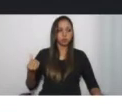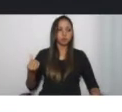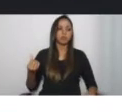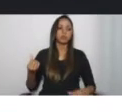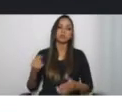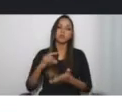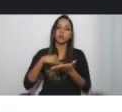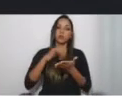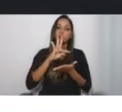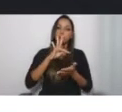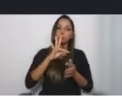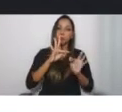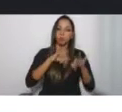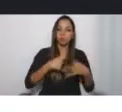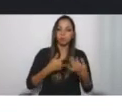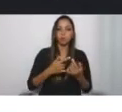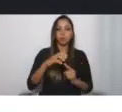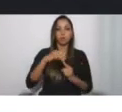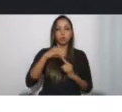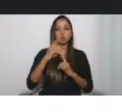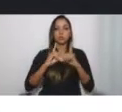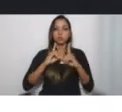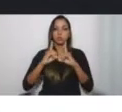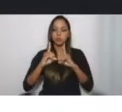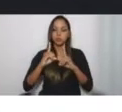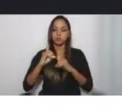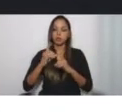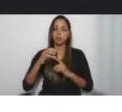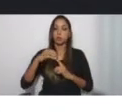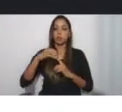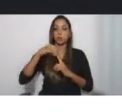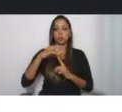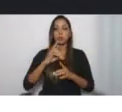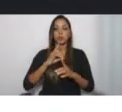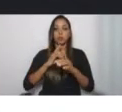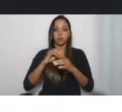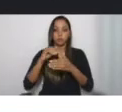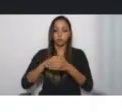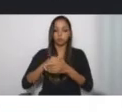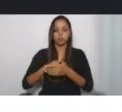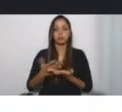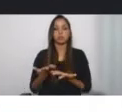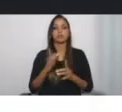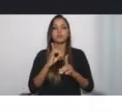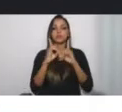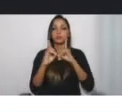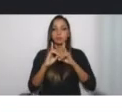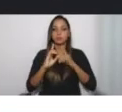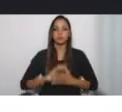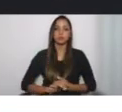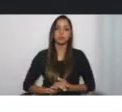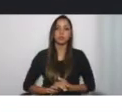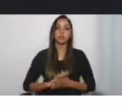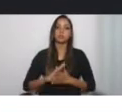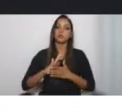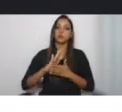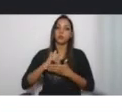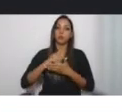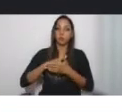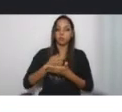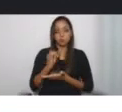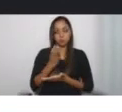única discussão e em única votação. Em discussão, em votação, Aqueles que aprovam, erram nesse